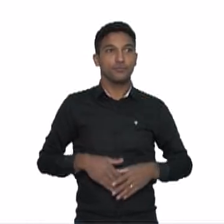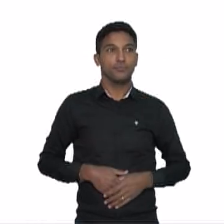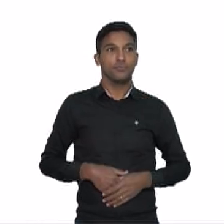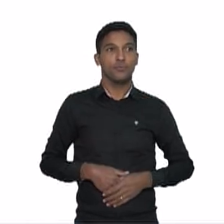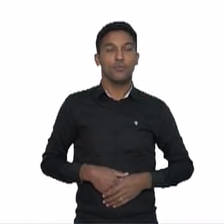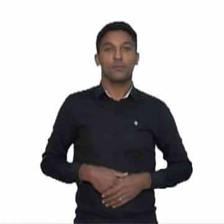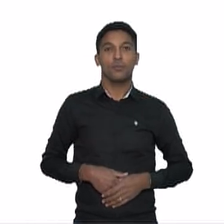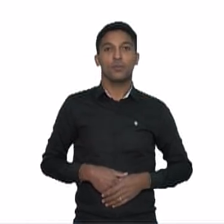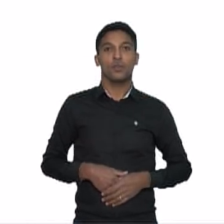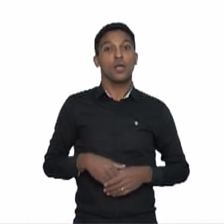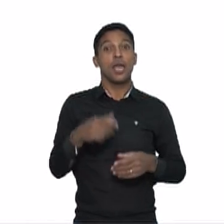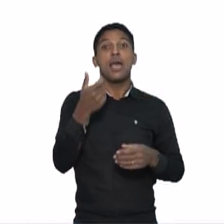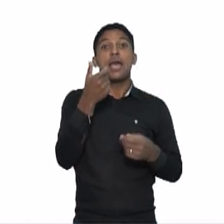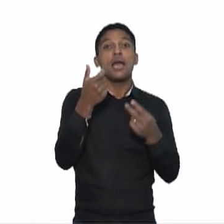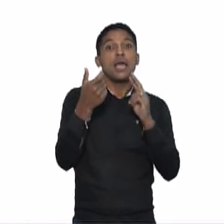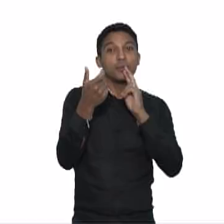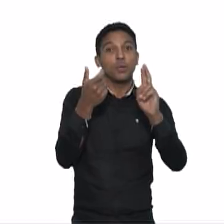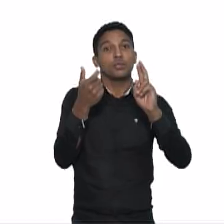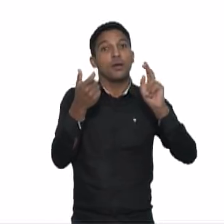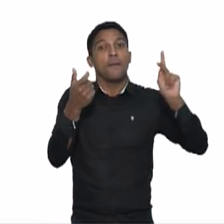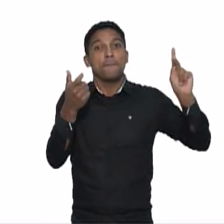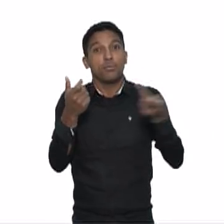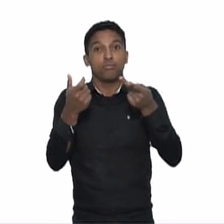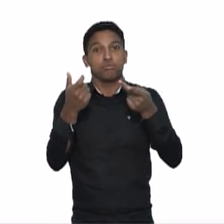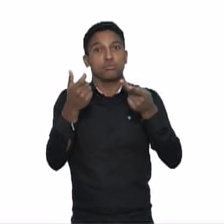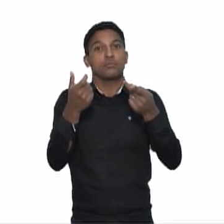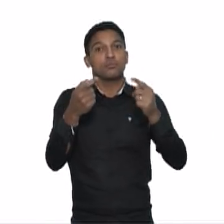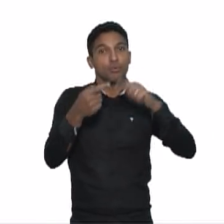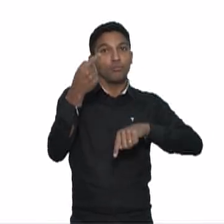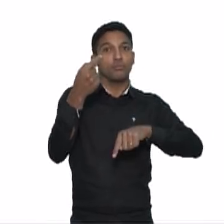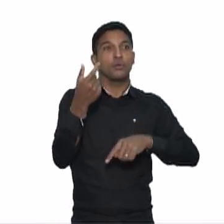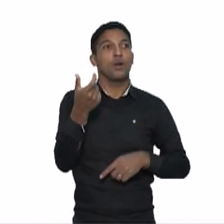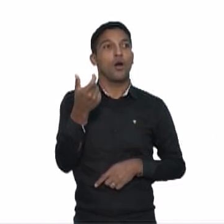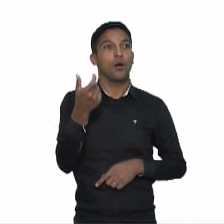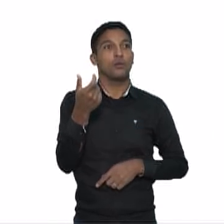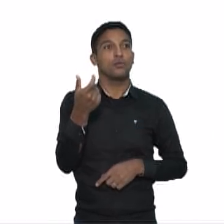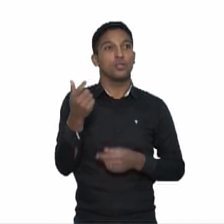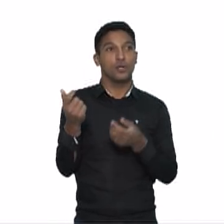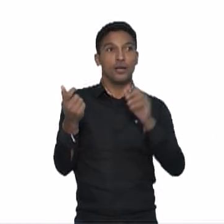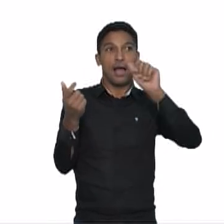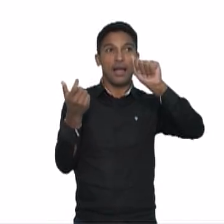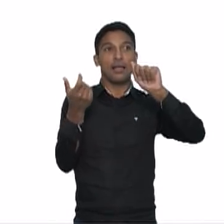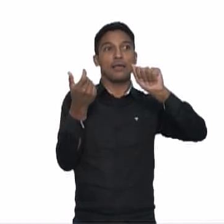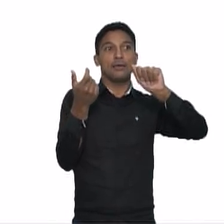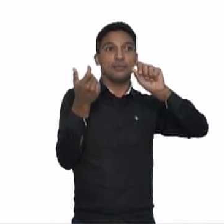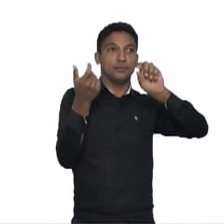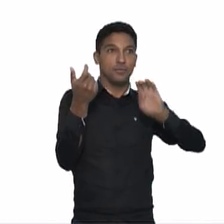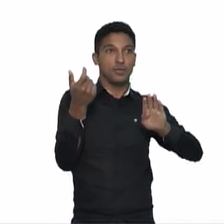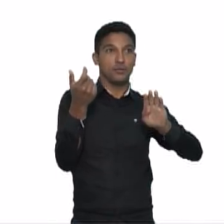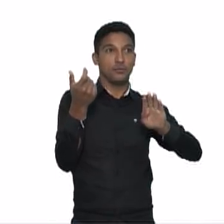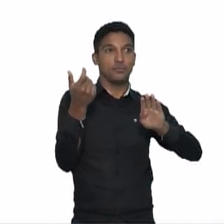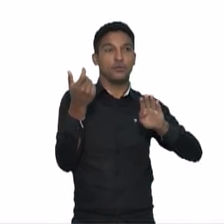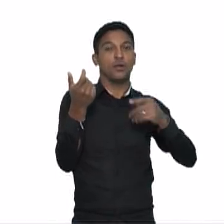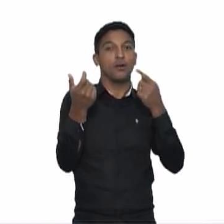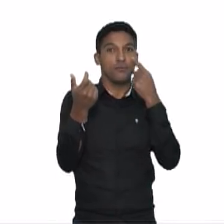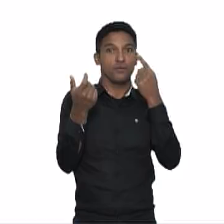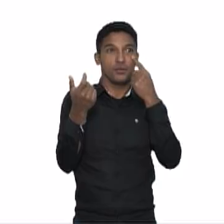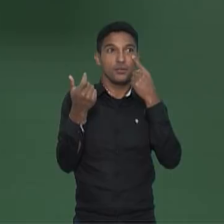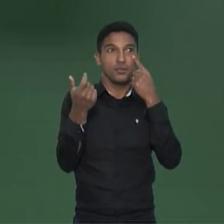Os jovens aspiram o sucesso profissional. Letra B. Ele aspirou os bons ares da